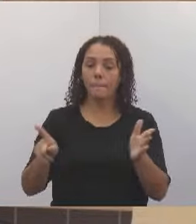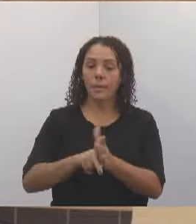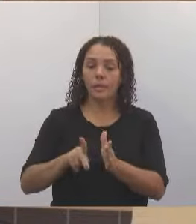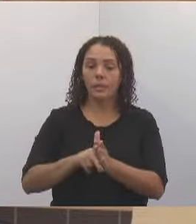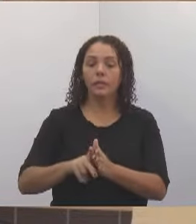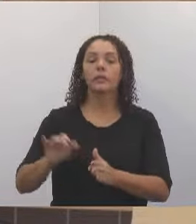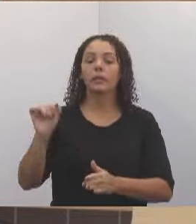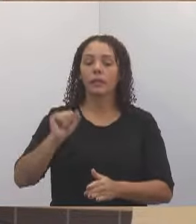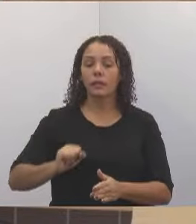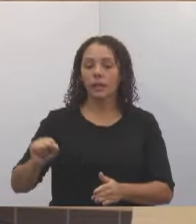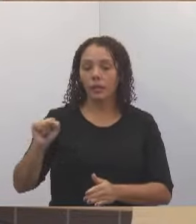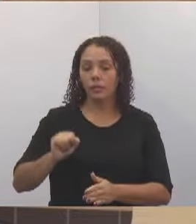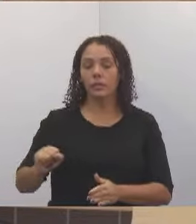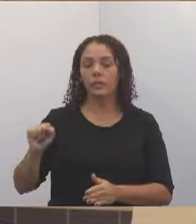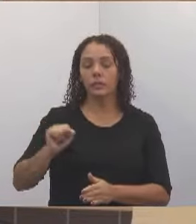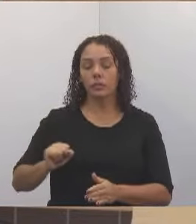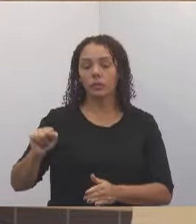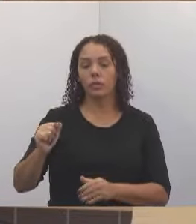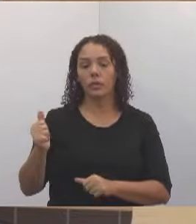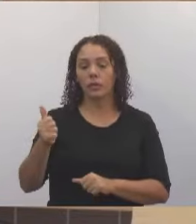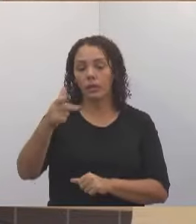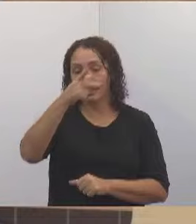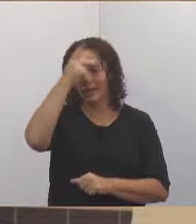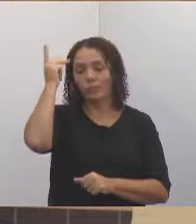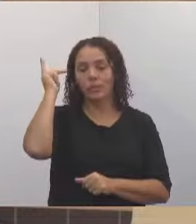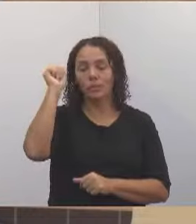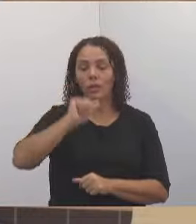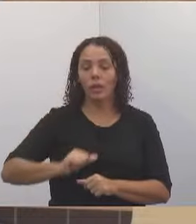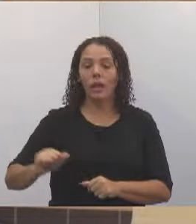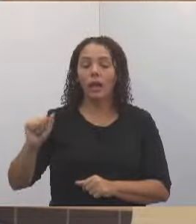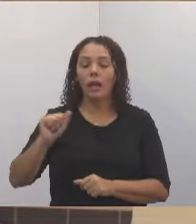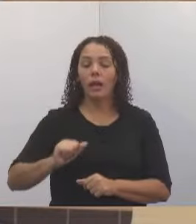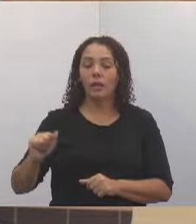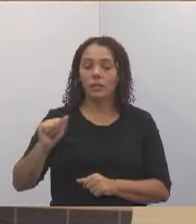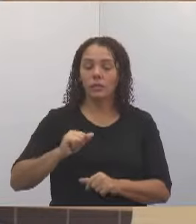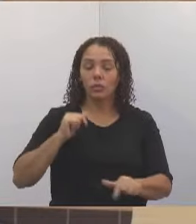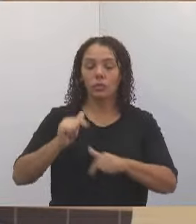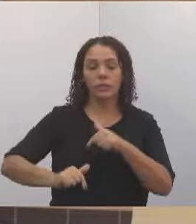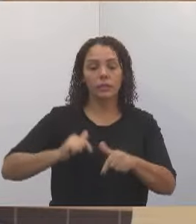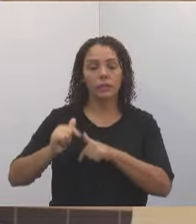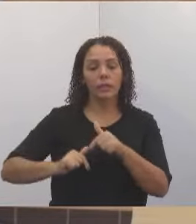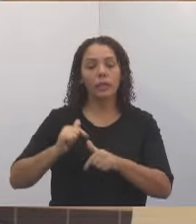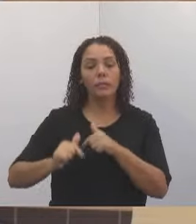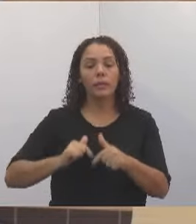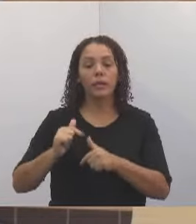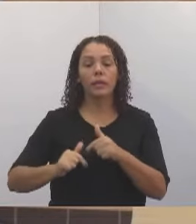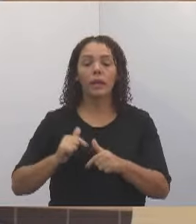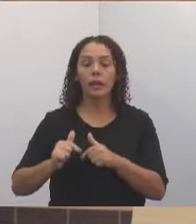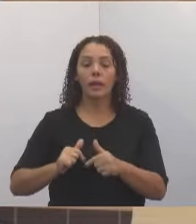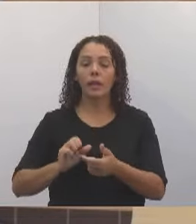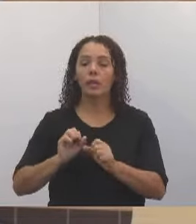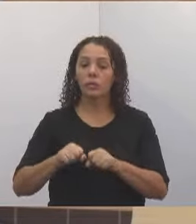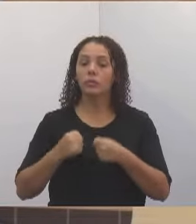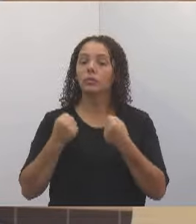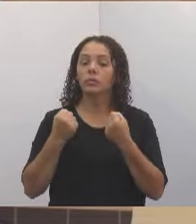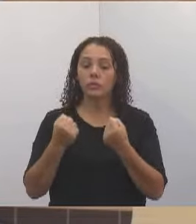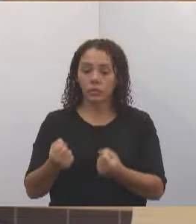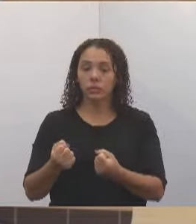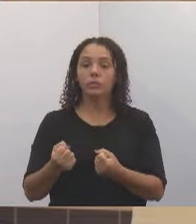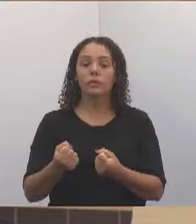pertence ao assessor, à assessora, àqueles que trabalharam incansavelmente